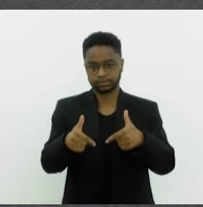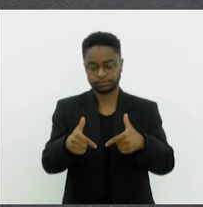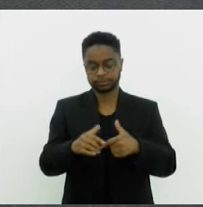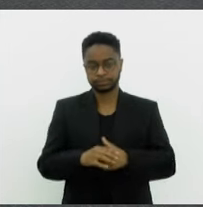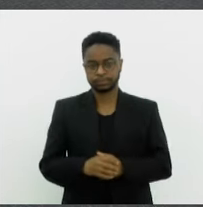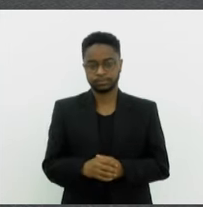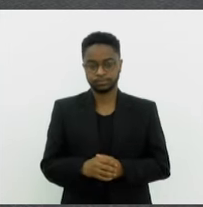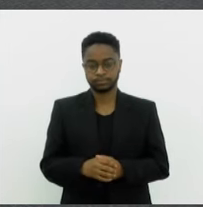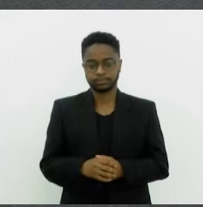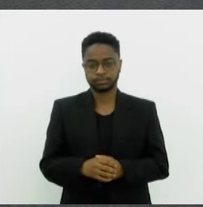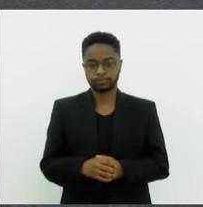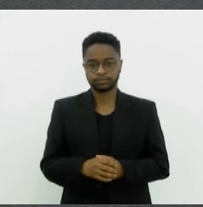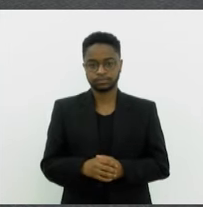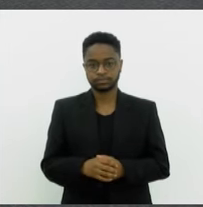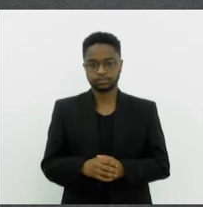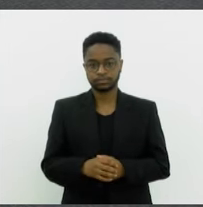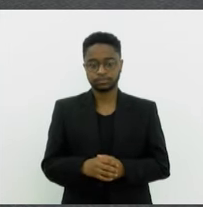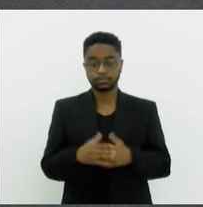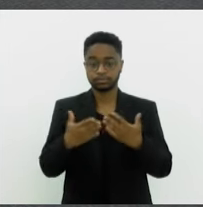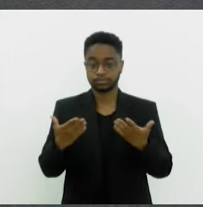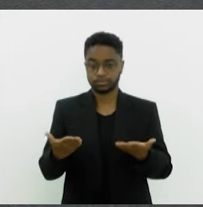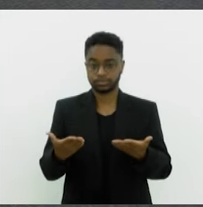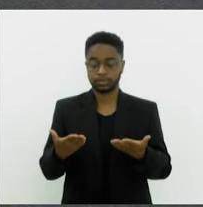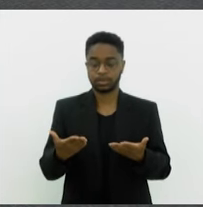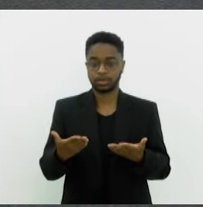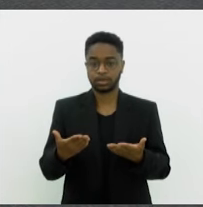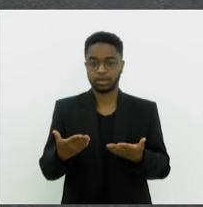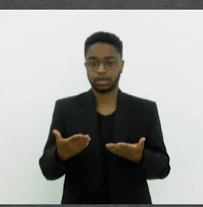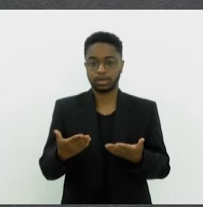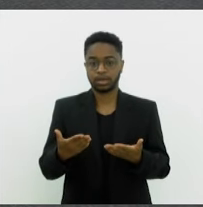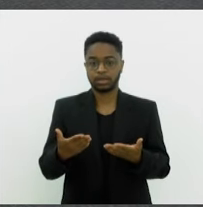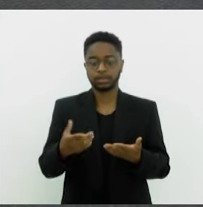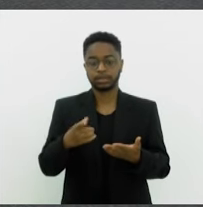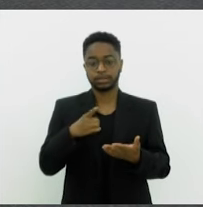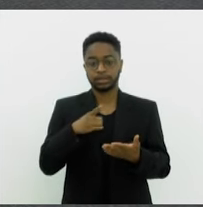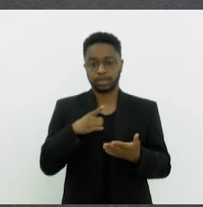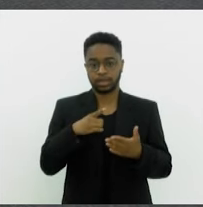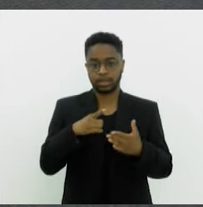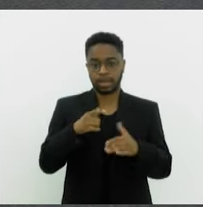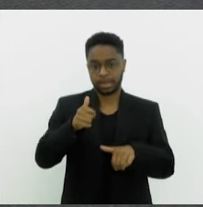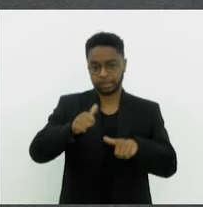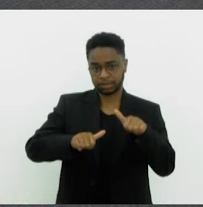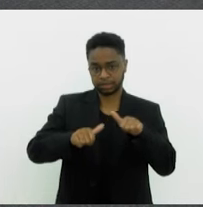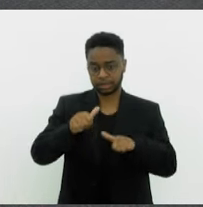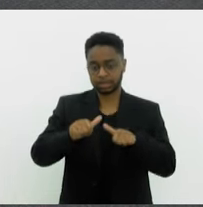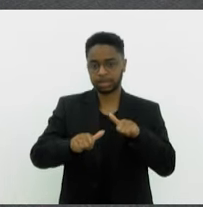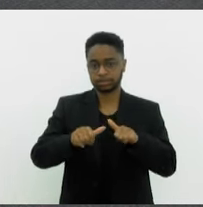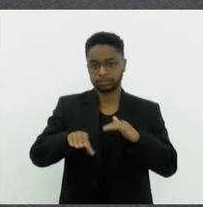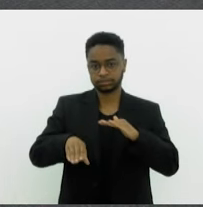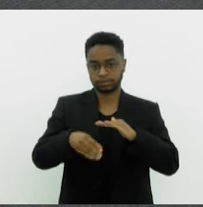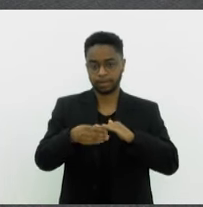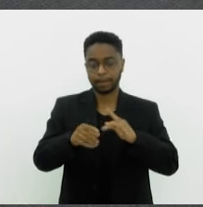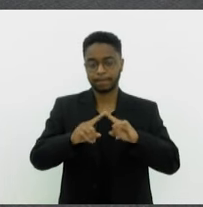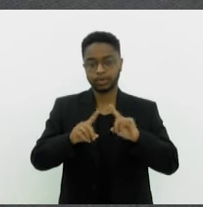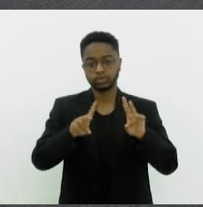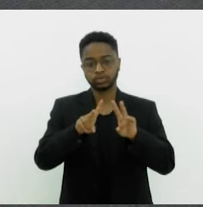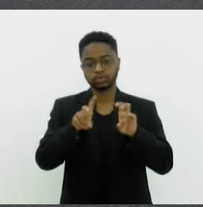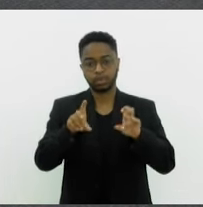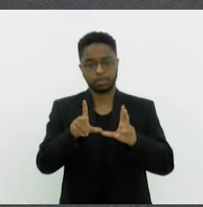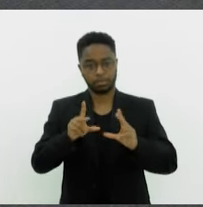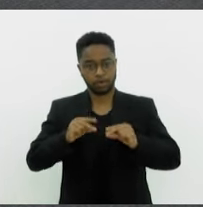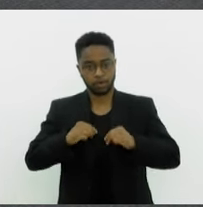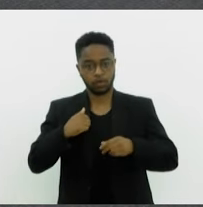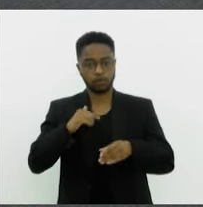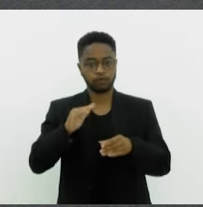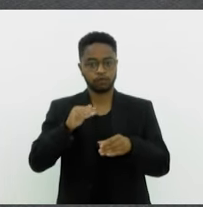sem considerar a análise das emendas, no mérito, eu estou votando